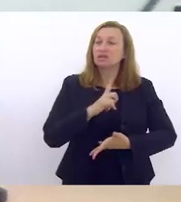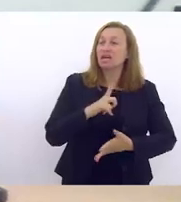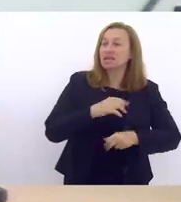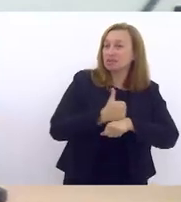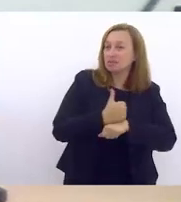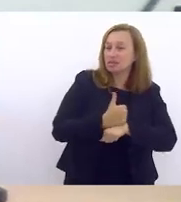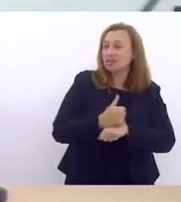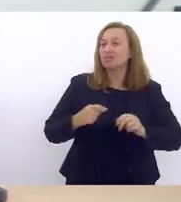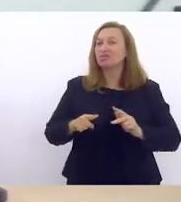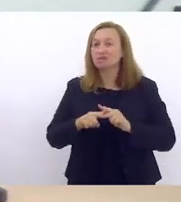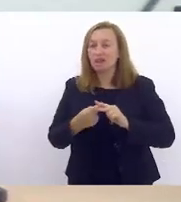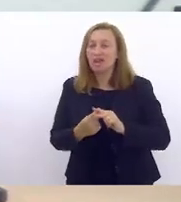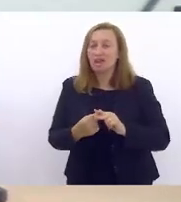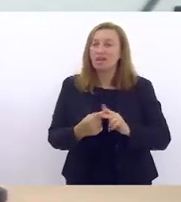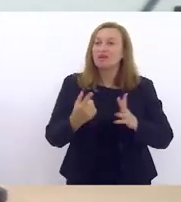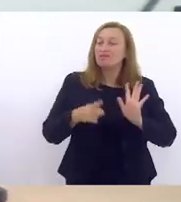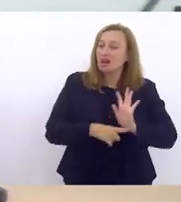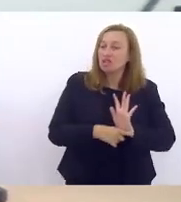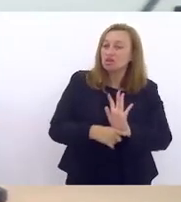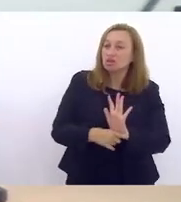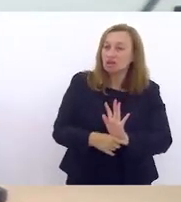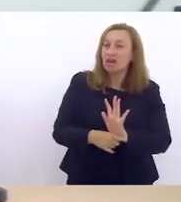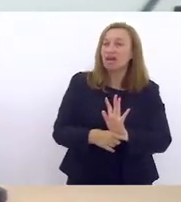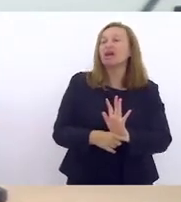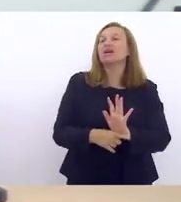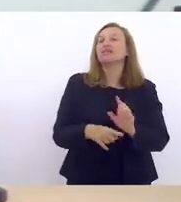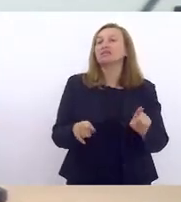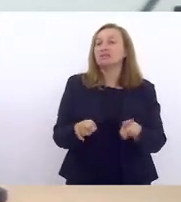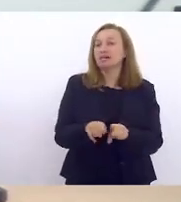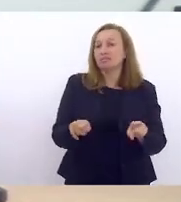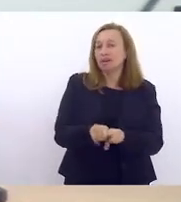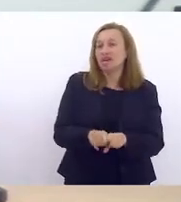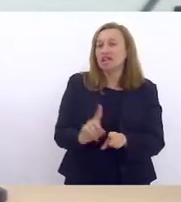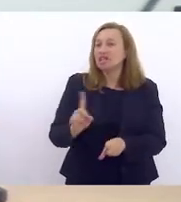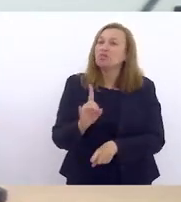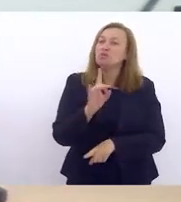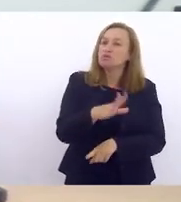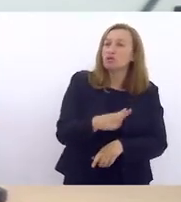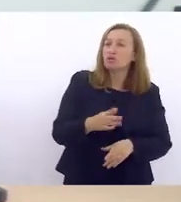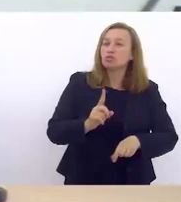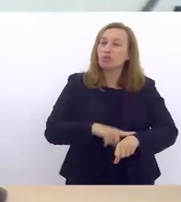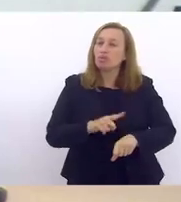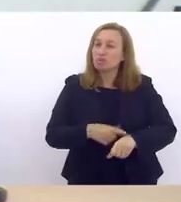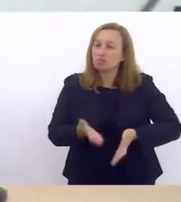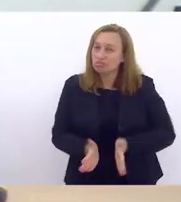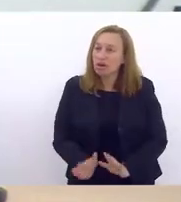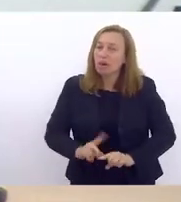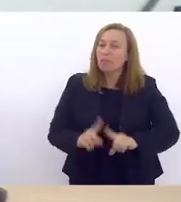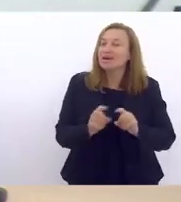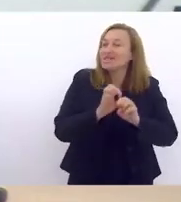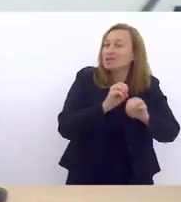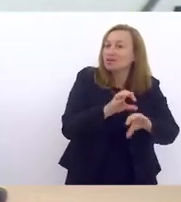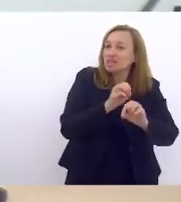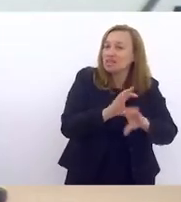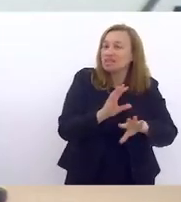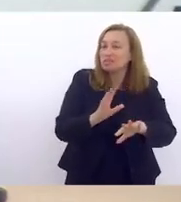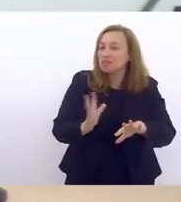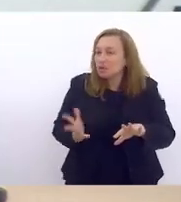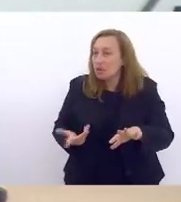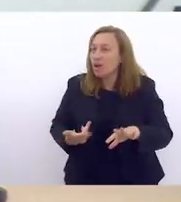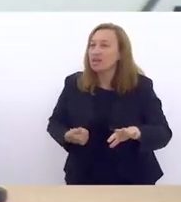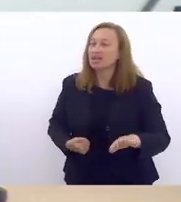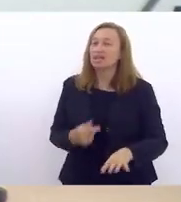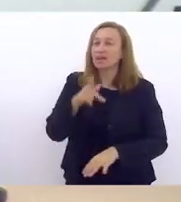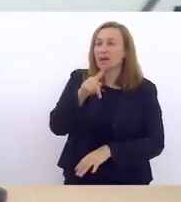profissão regulamentada vai trazer inúmeros benefícios também, não só para o parto, né, mas para a educação perinatal de qualidade,